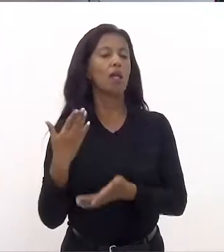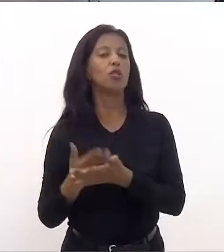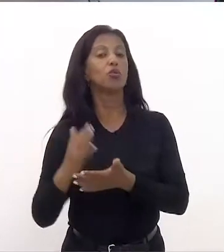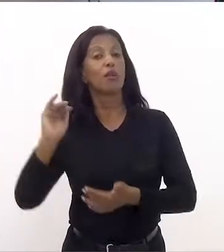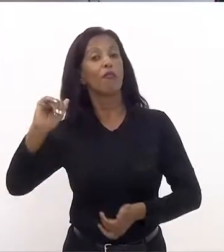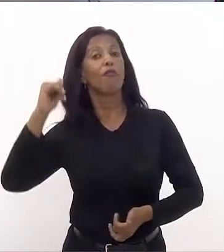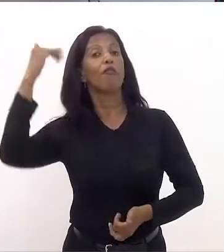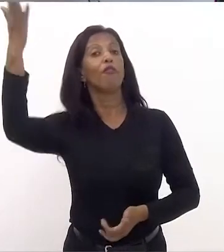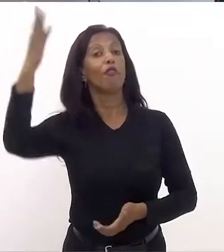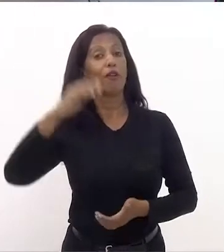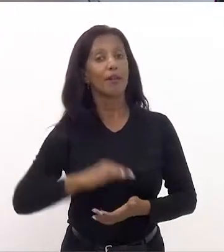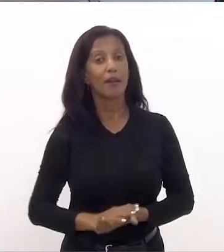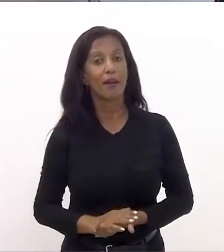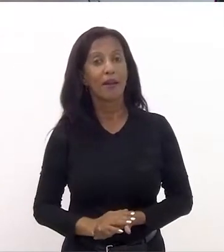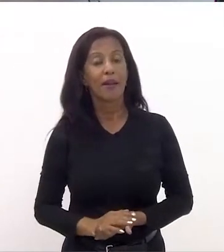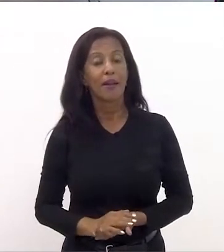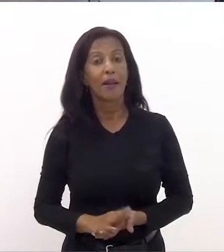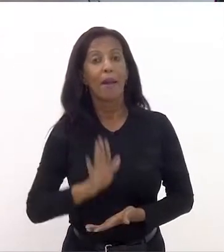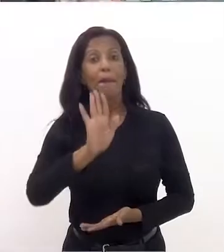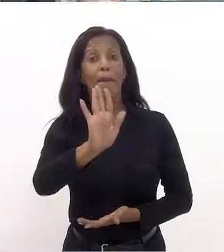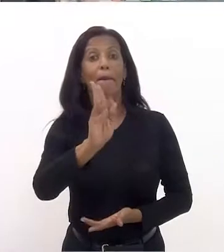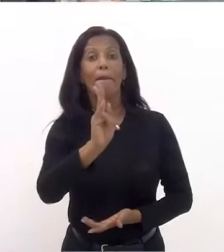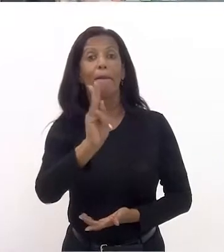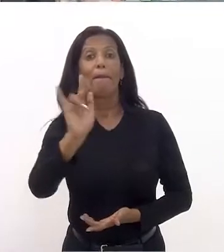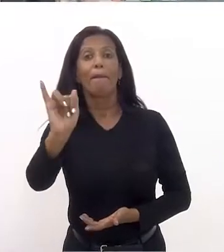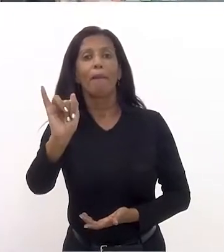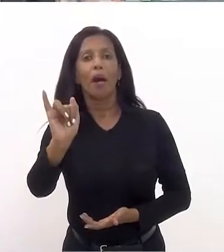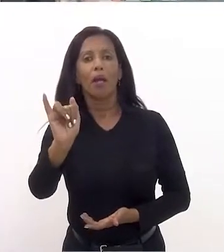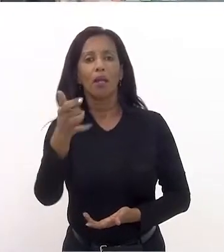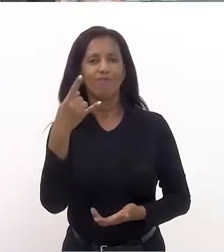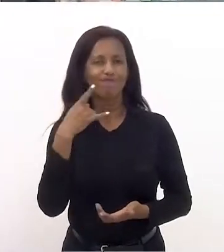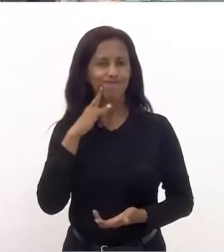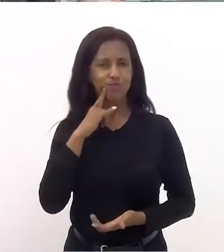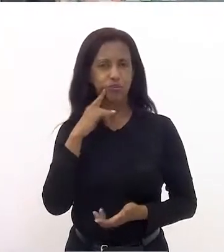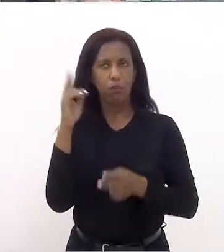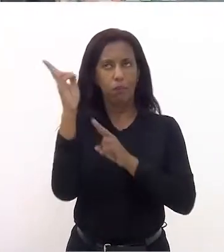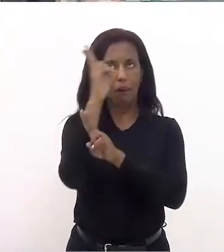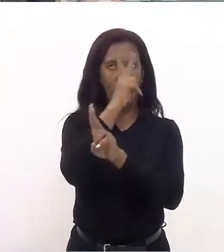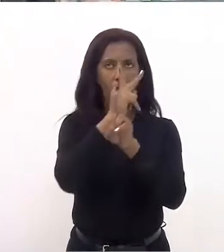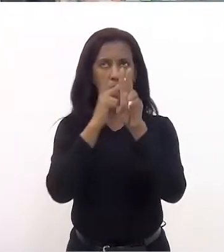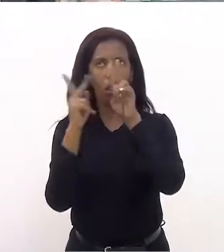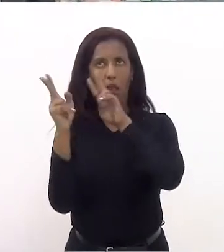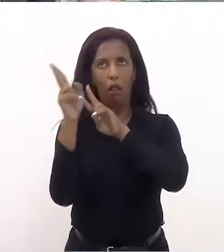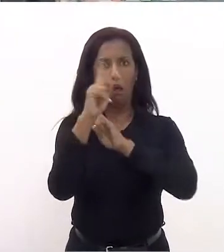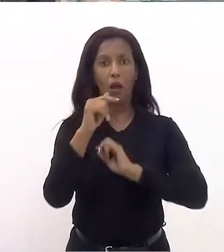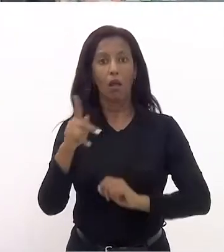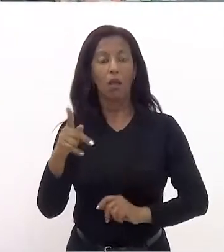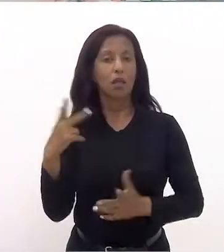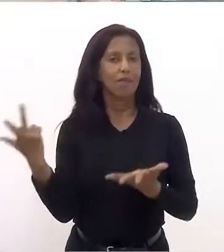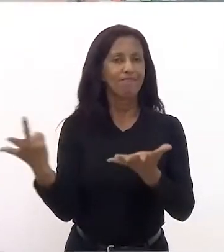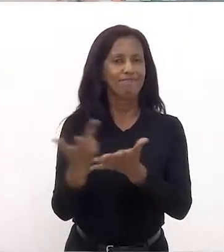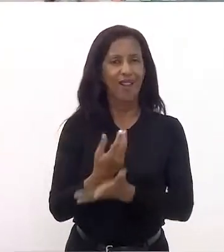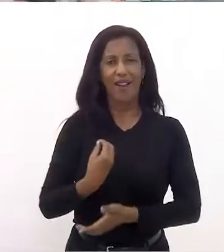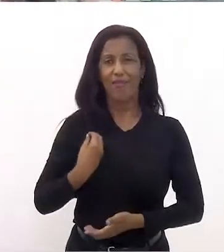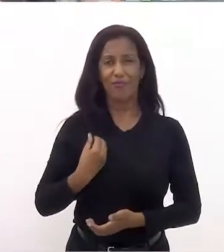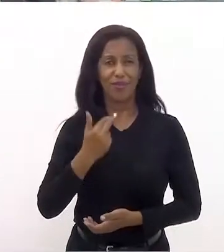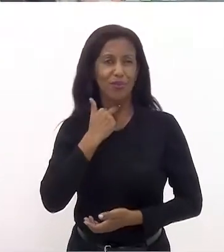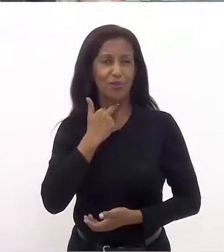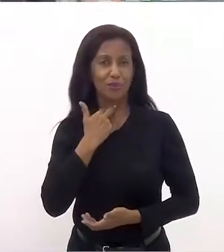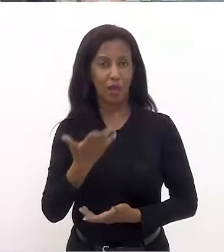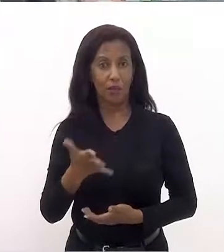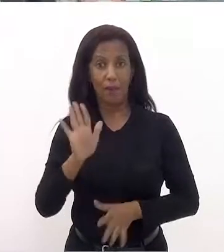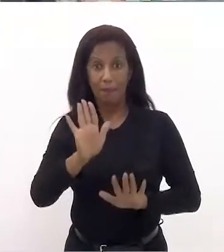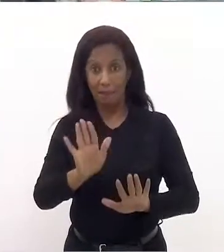Gilberto estudar fora. Mas meu pai era alcoólatra. Há momentos que ele ficava bebendo, e aí a vida não